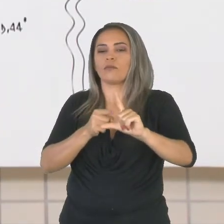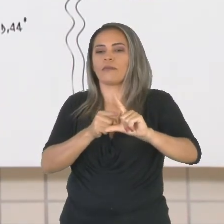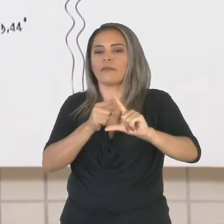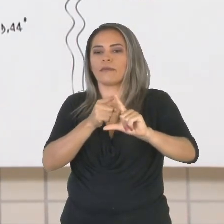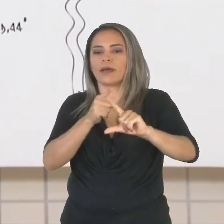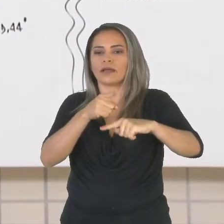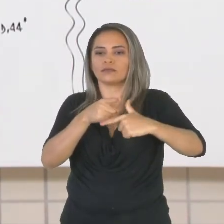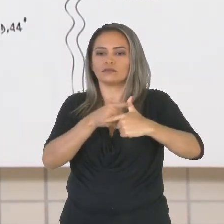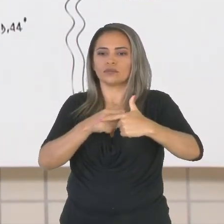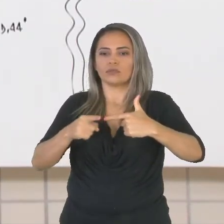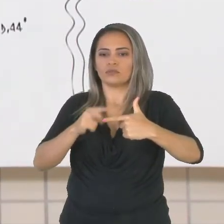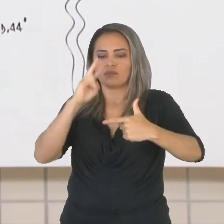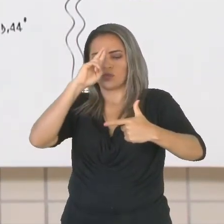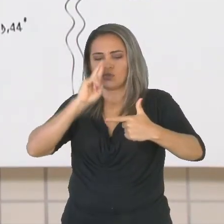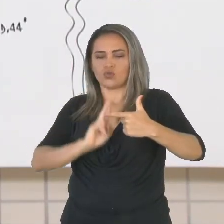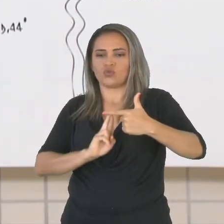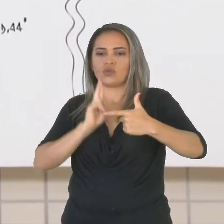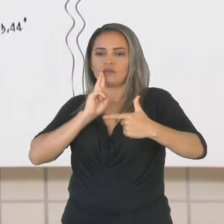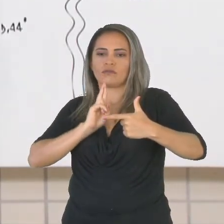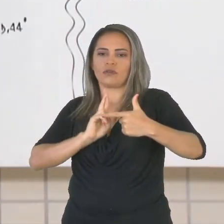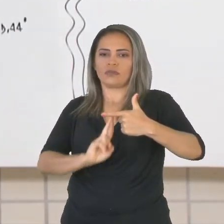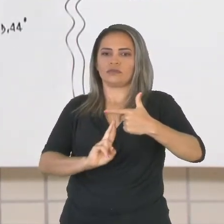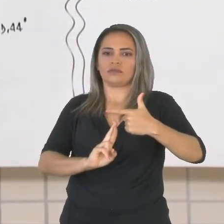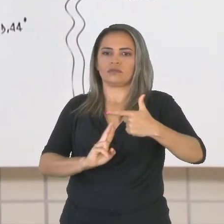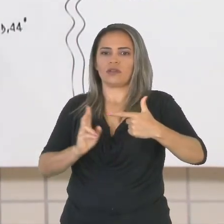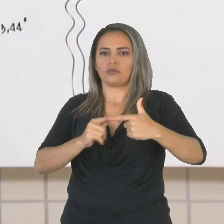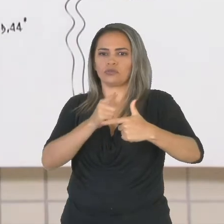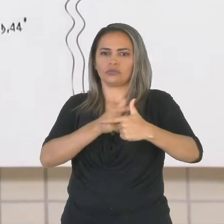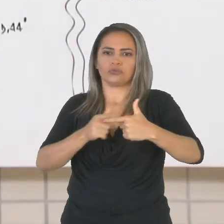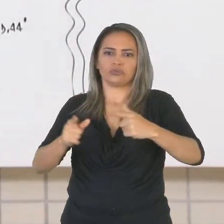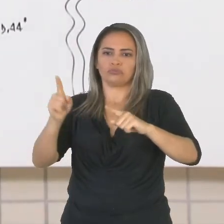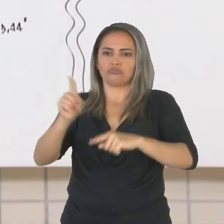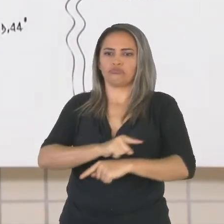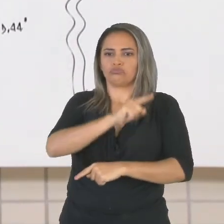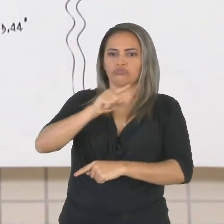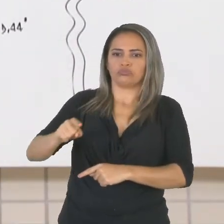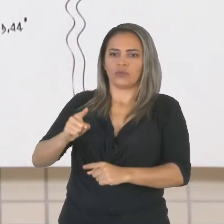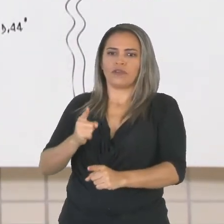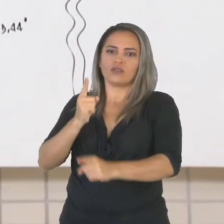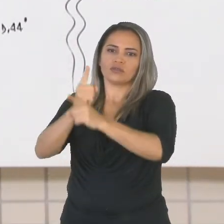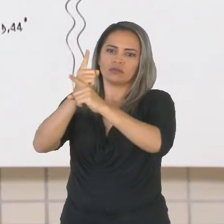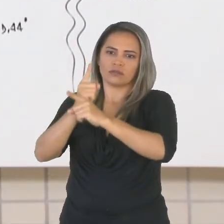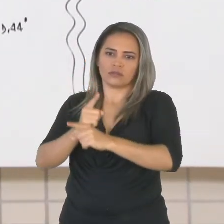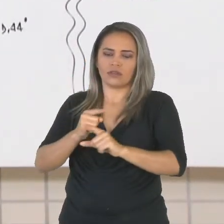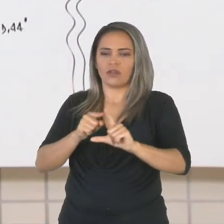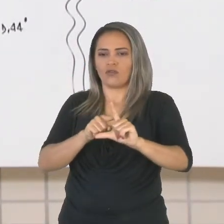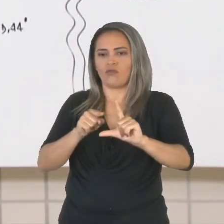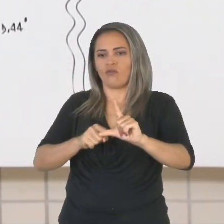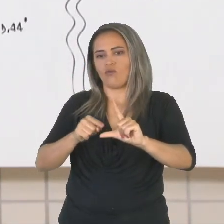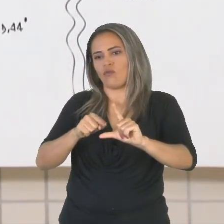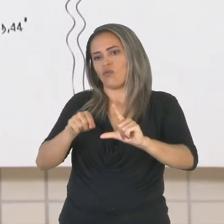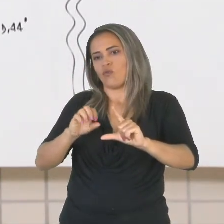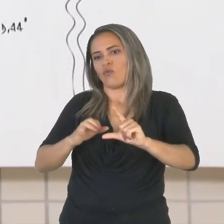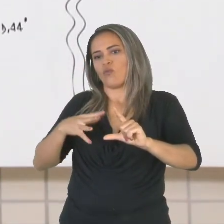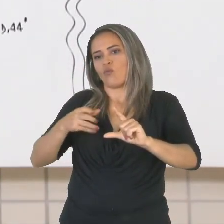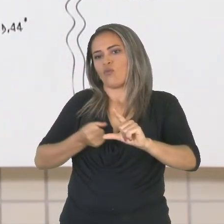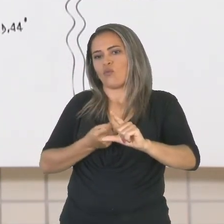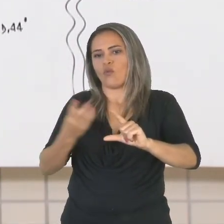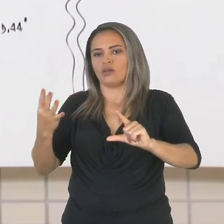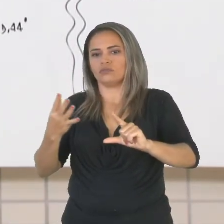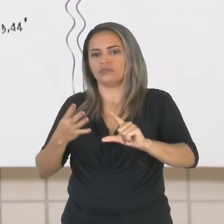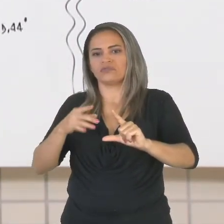pessoas representadas. Aí você faz a multiplicação cruzada e vai chegar no valor do ângulo, ok? Vai fazer isso